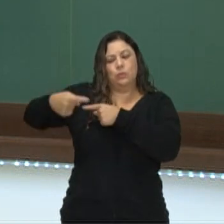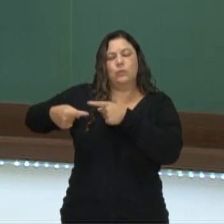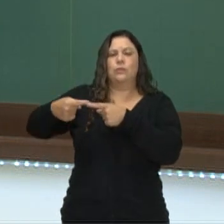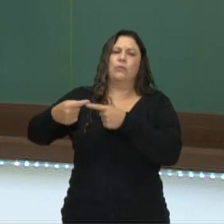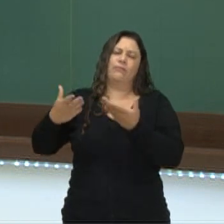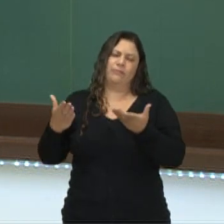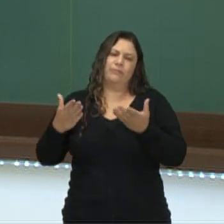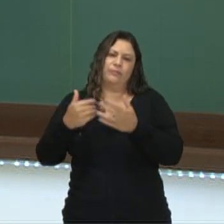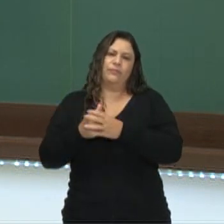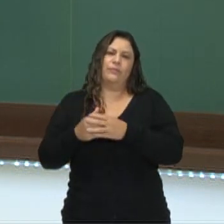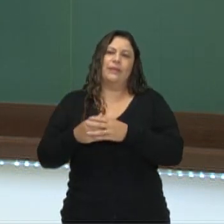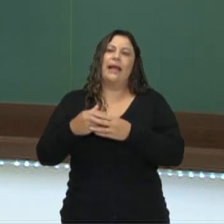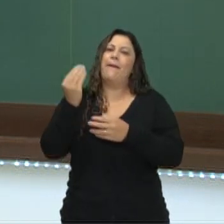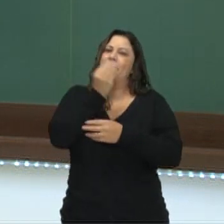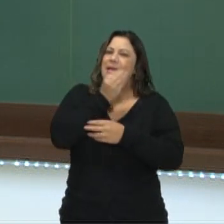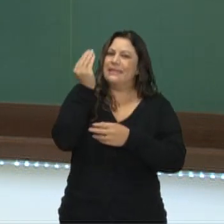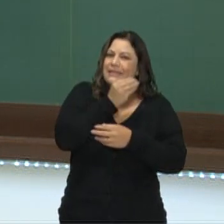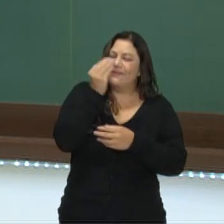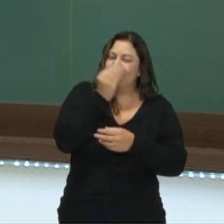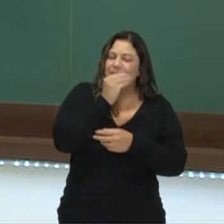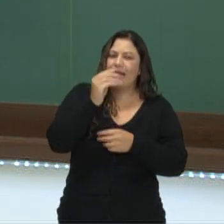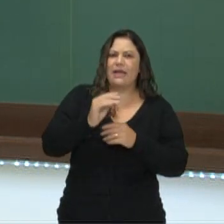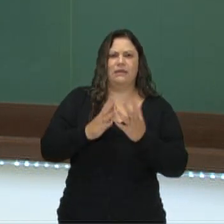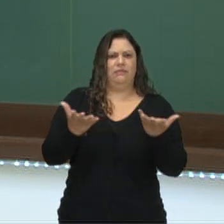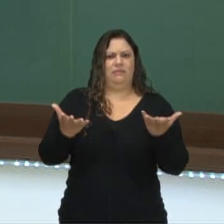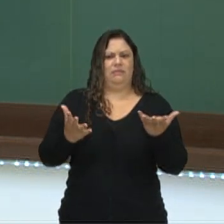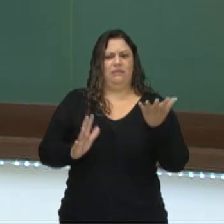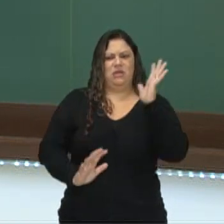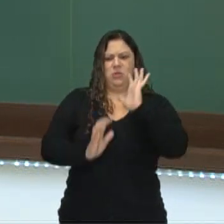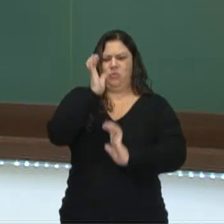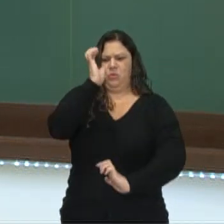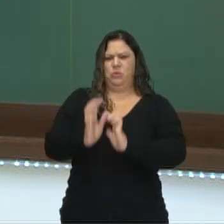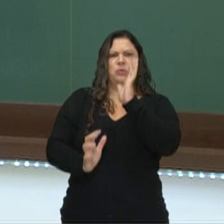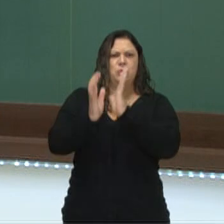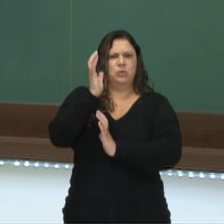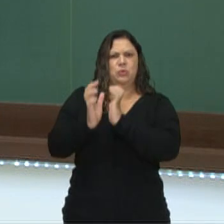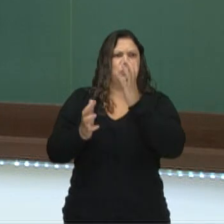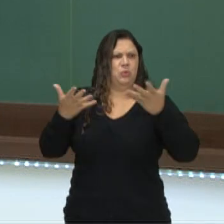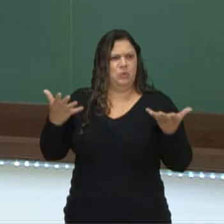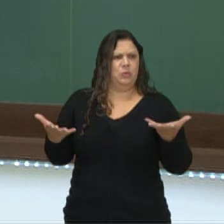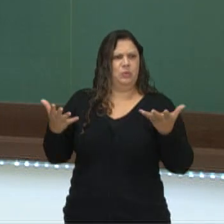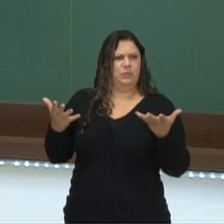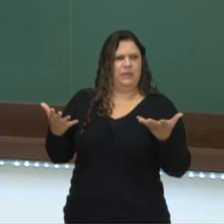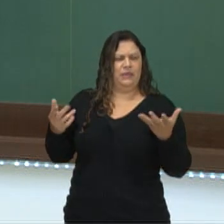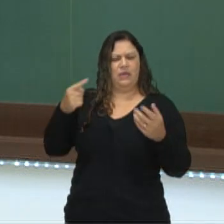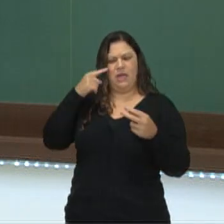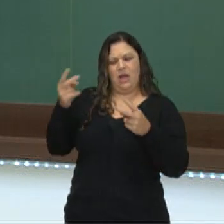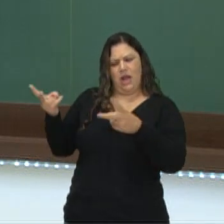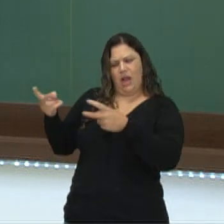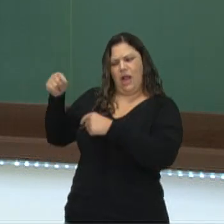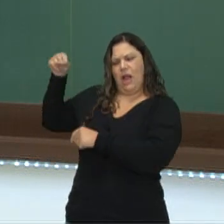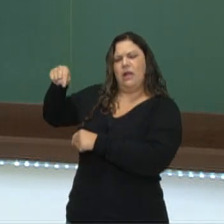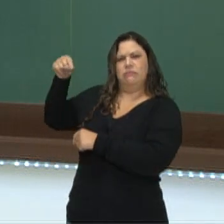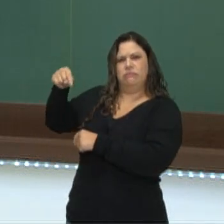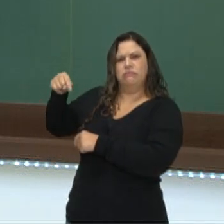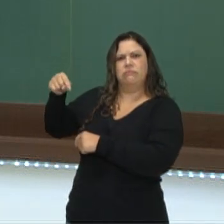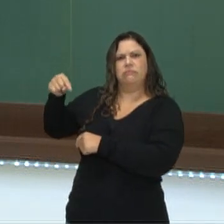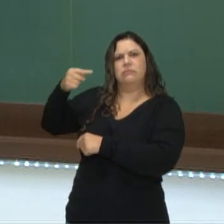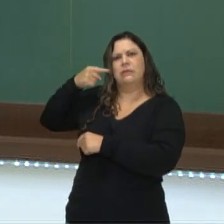claros. E isso iniciou uma discórdia. E eu coloquei aqui para vocês entenderem melhor, passo a